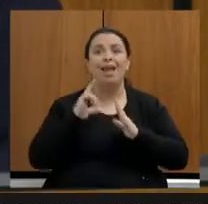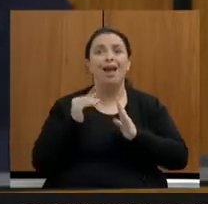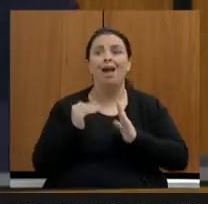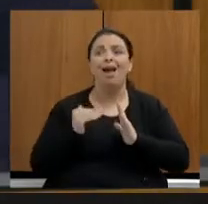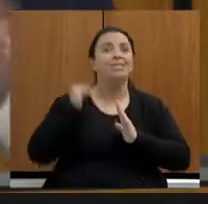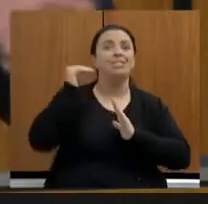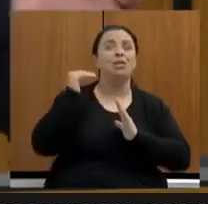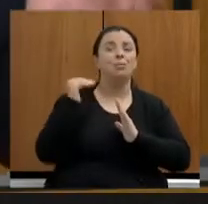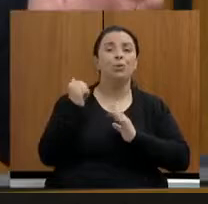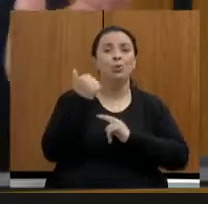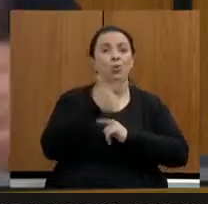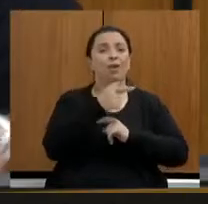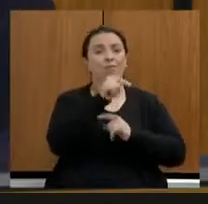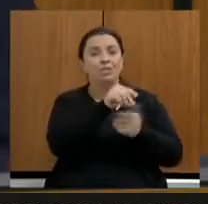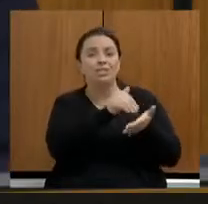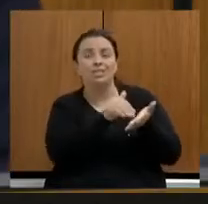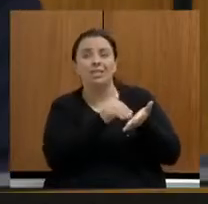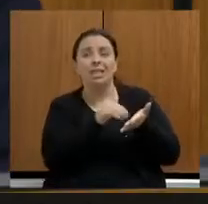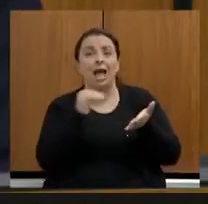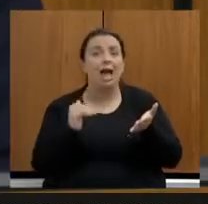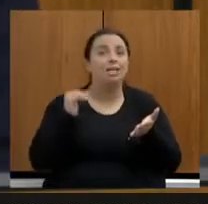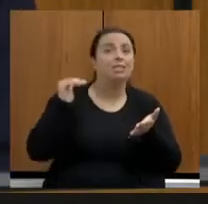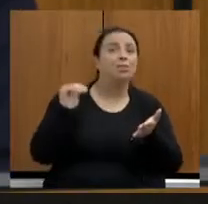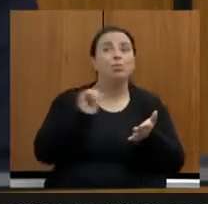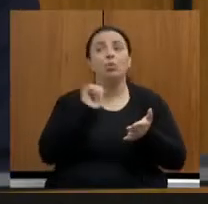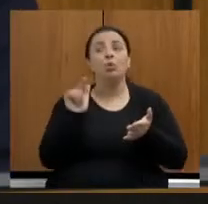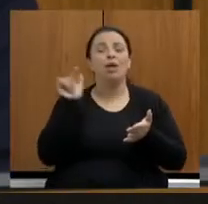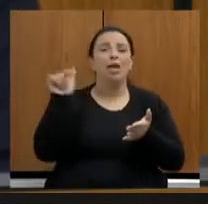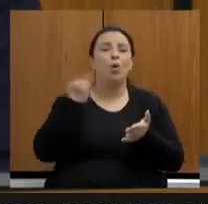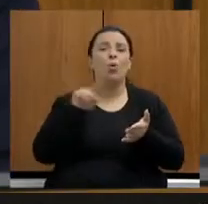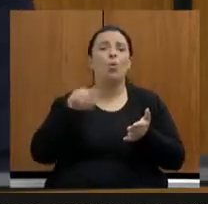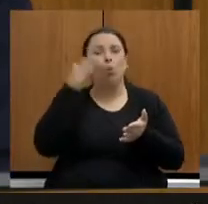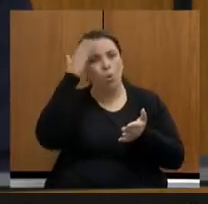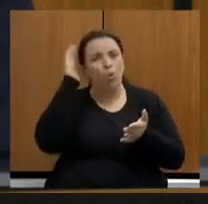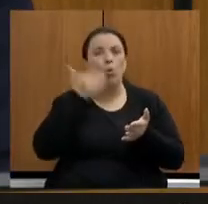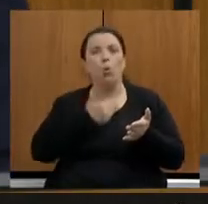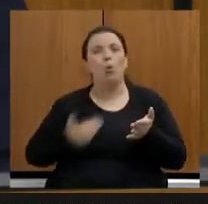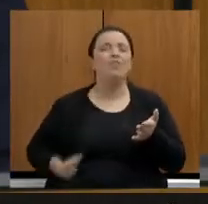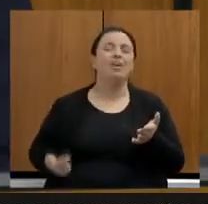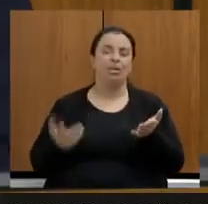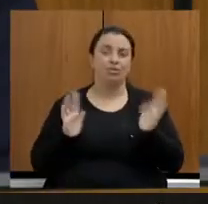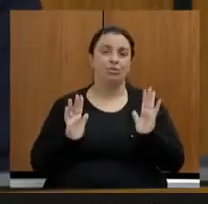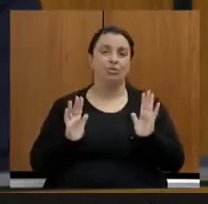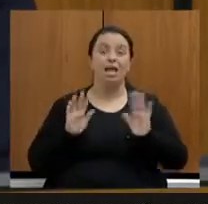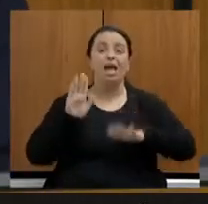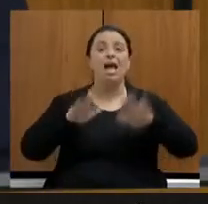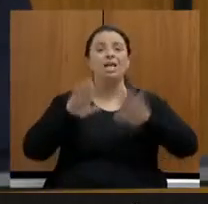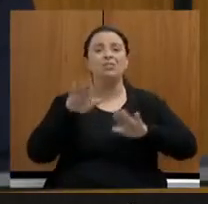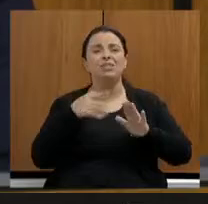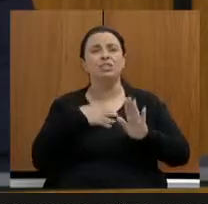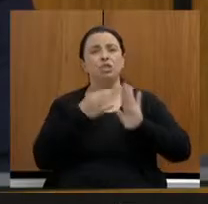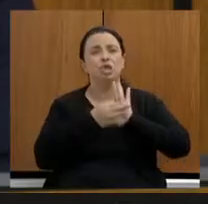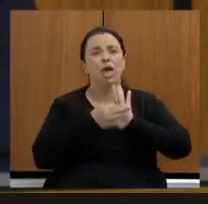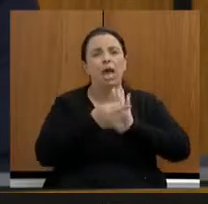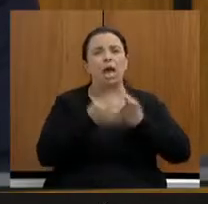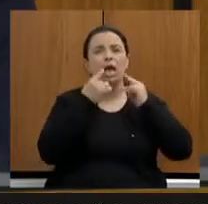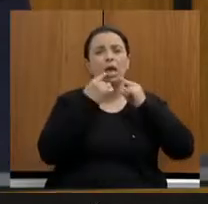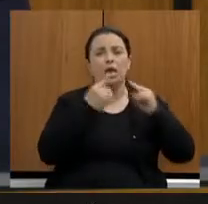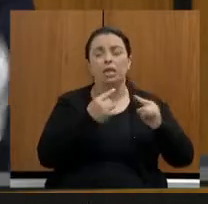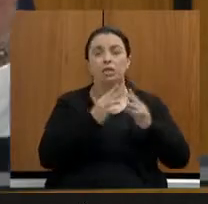ó E aqui as vezes que a gente que a gente faz algum tipo de crítica algum tipo de ponderação